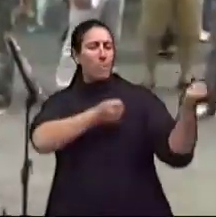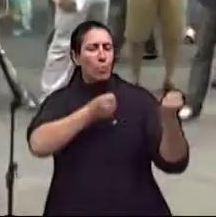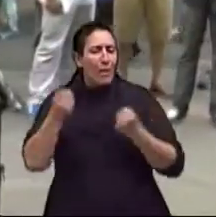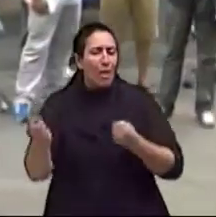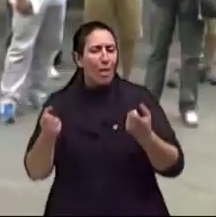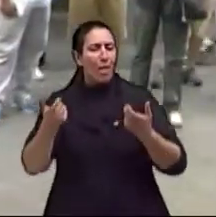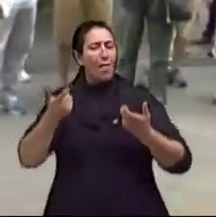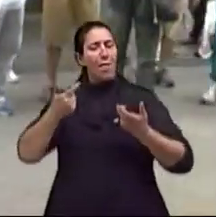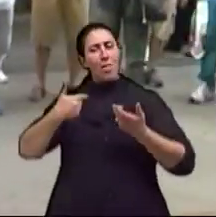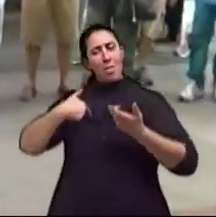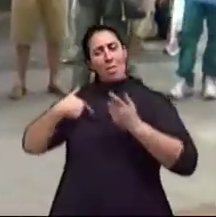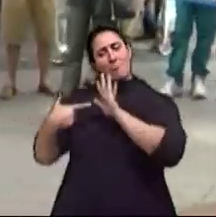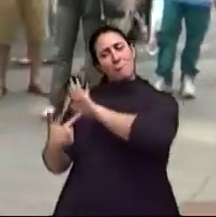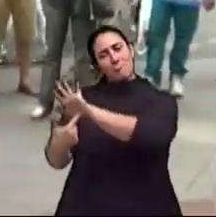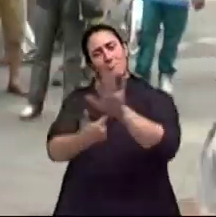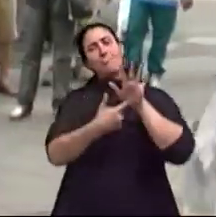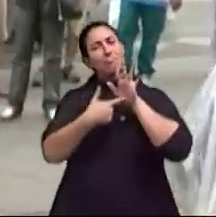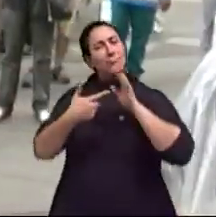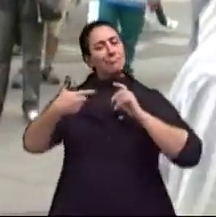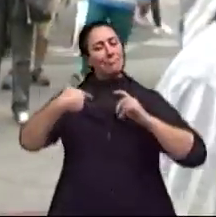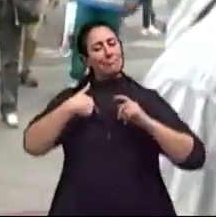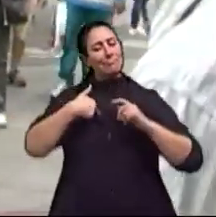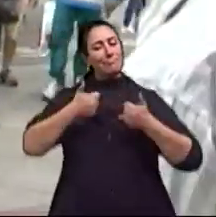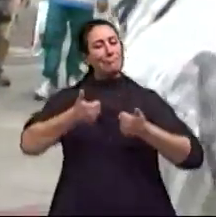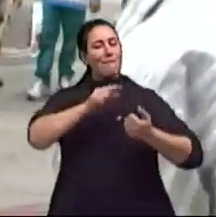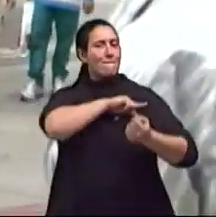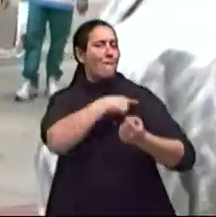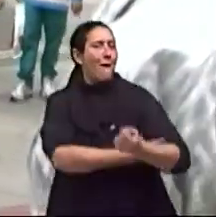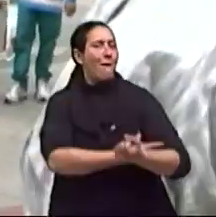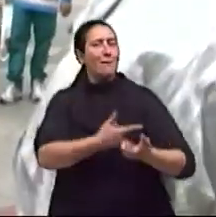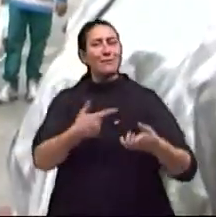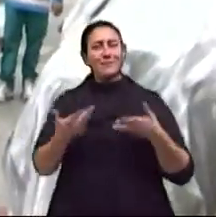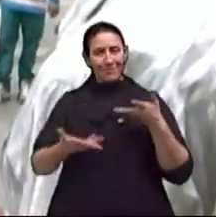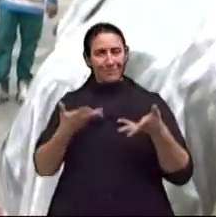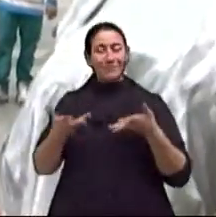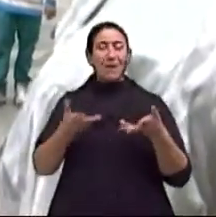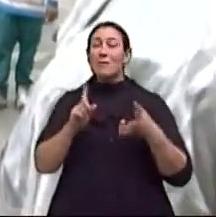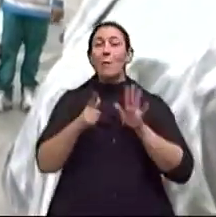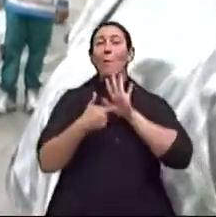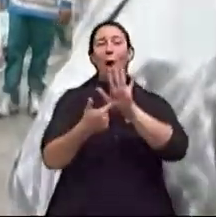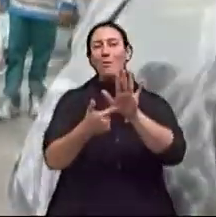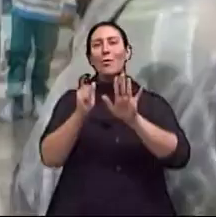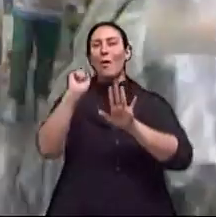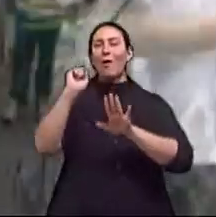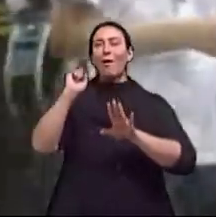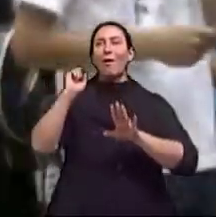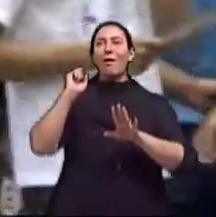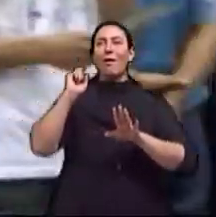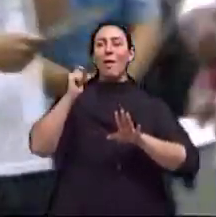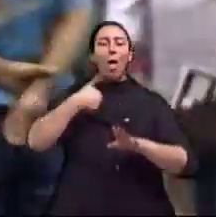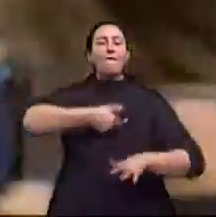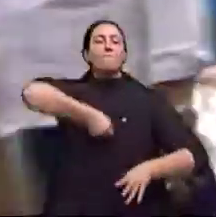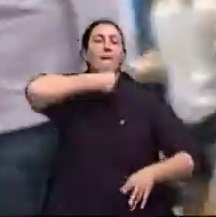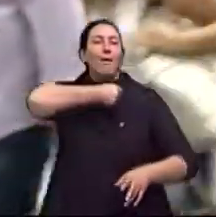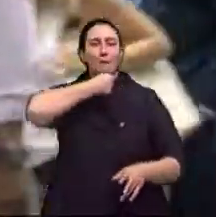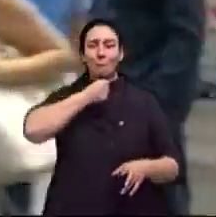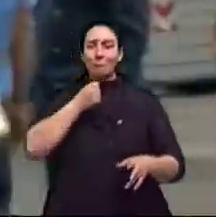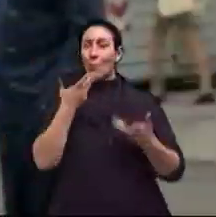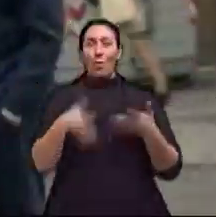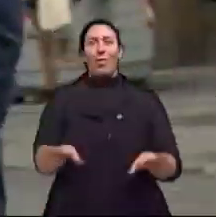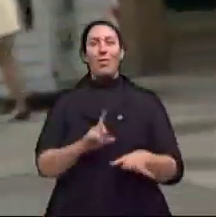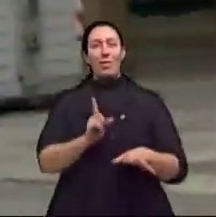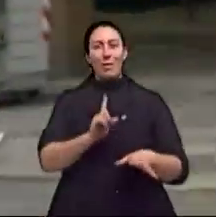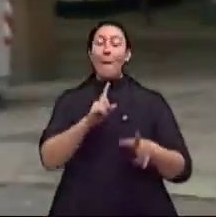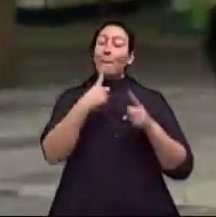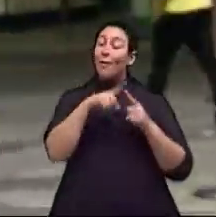e não vão determinando subjetivamente essa passagem do tempo tanto que a gente sabe na